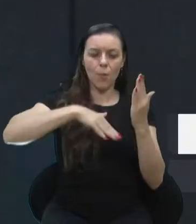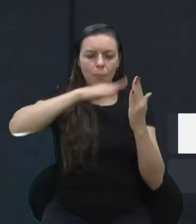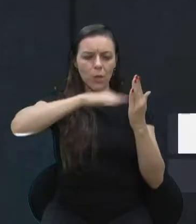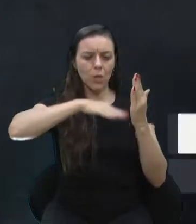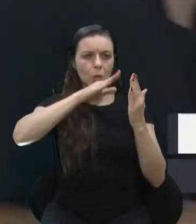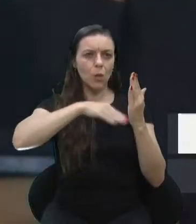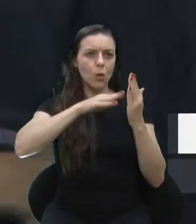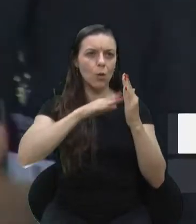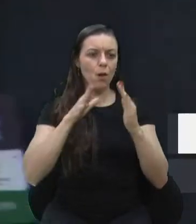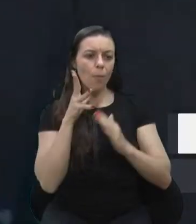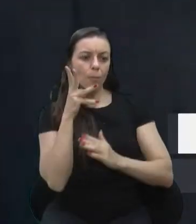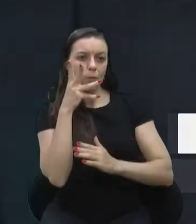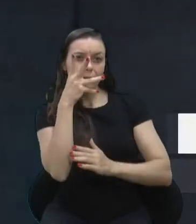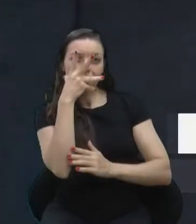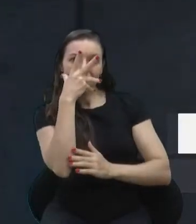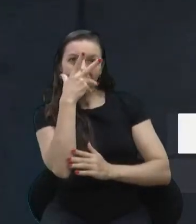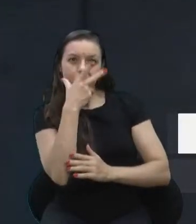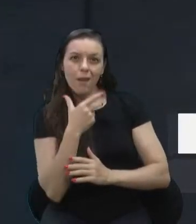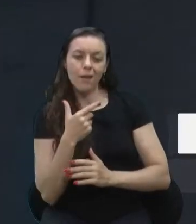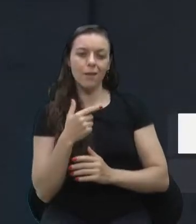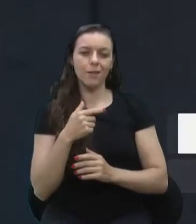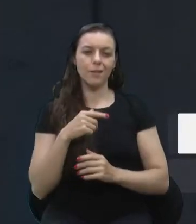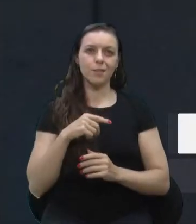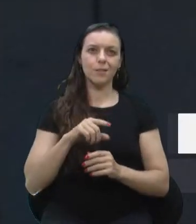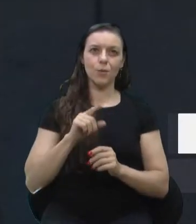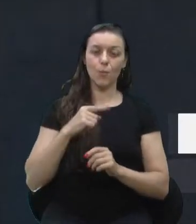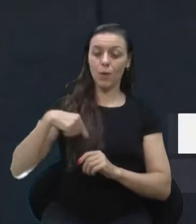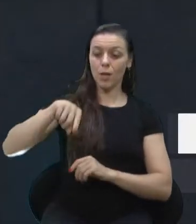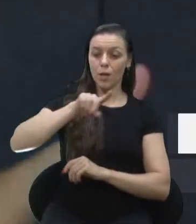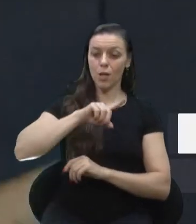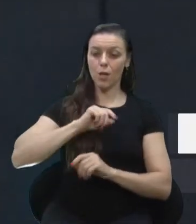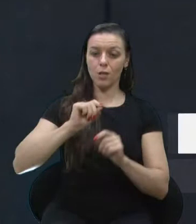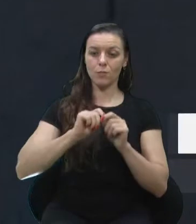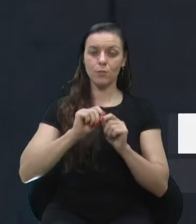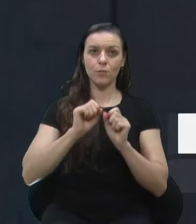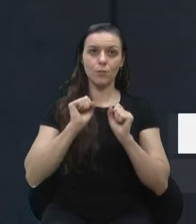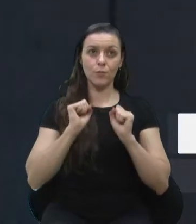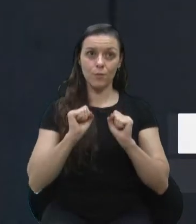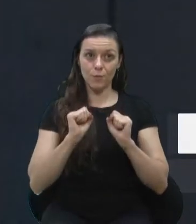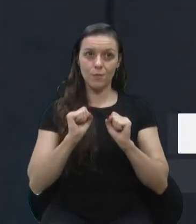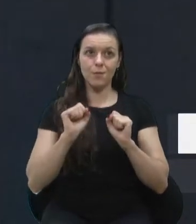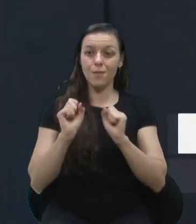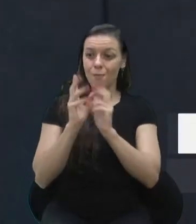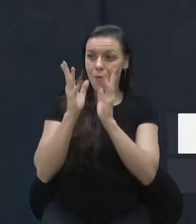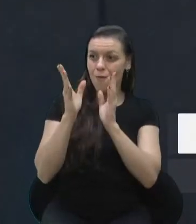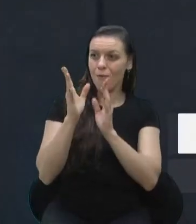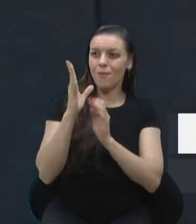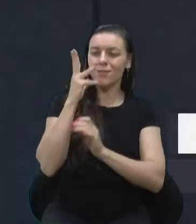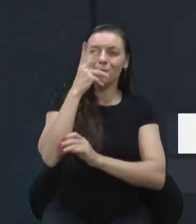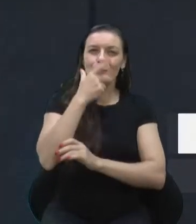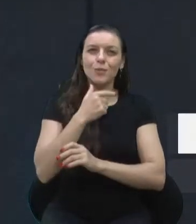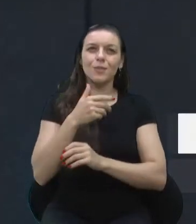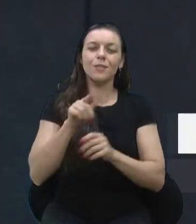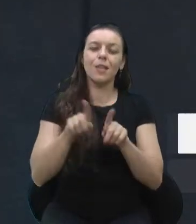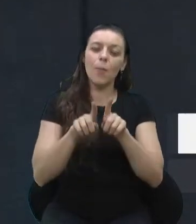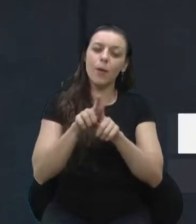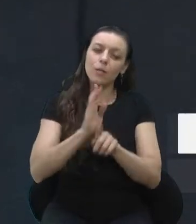trabalho, embelezando aqui a parte para que nós possamos fazer uma festa bonita. Também quero de coração